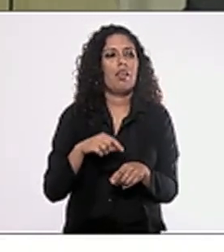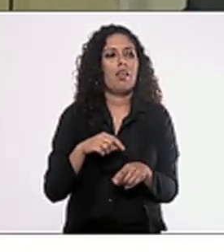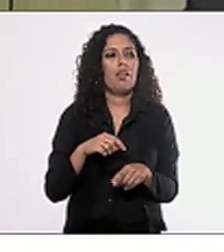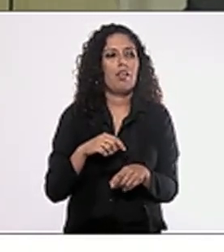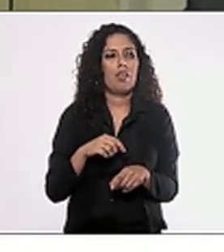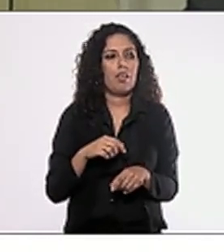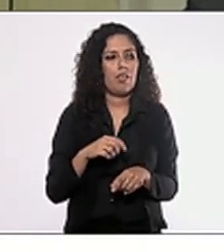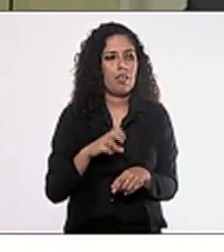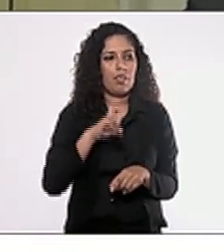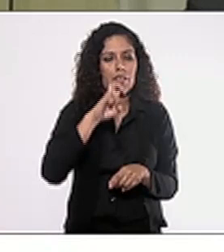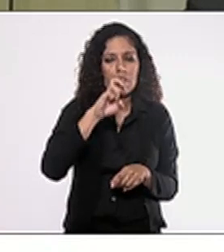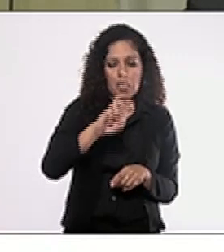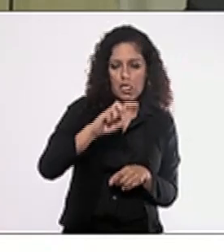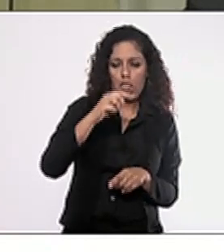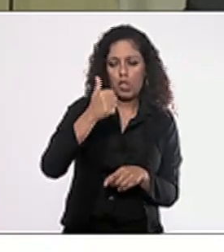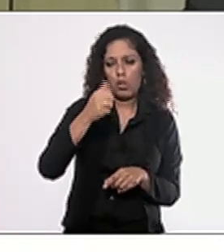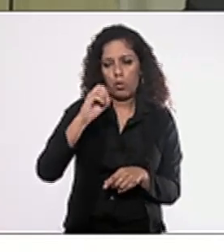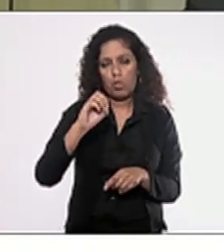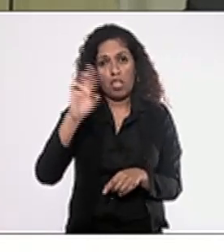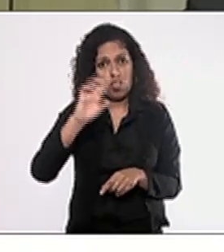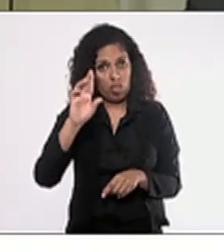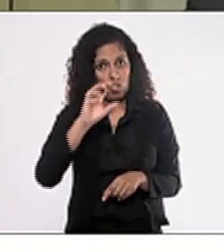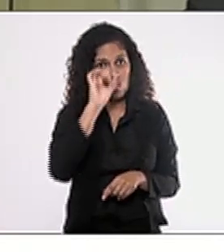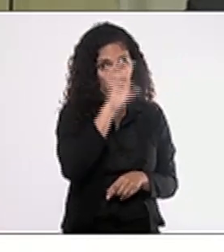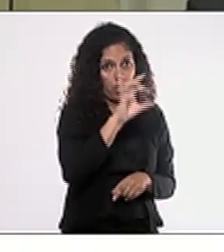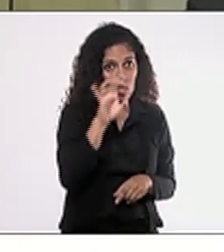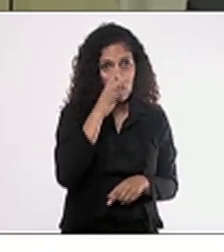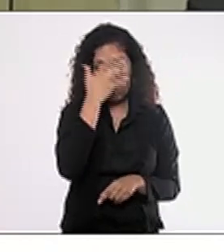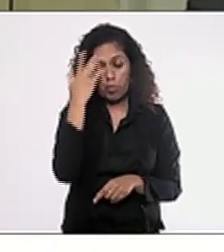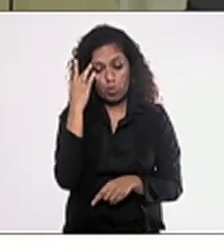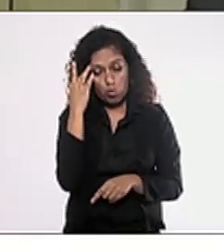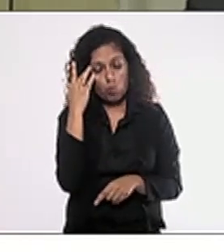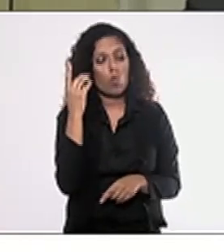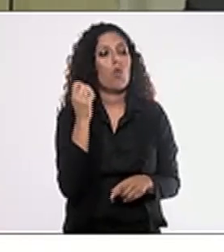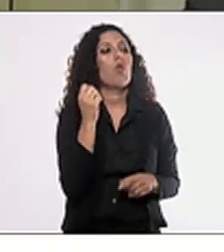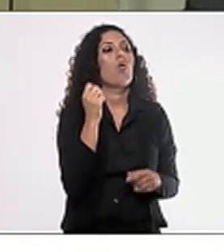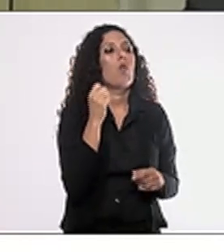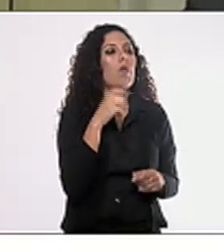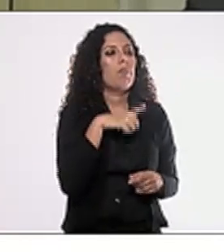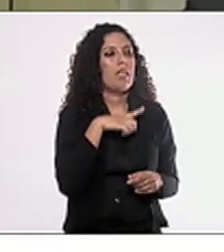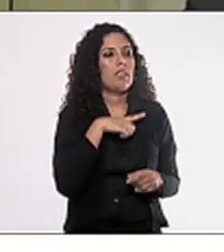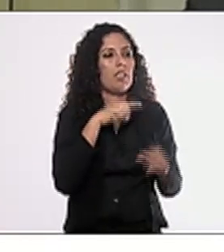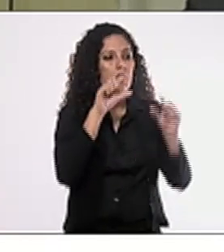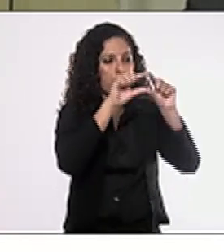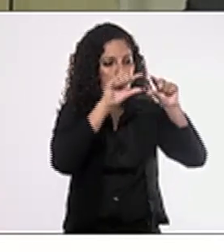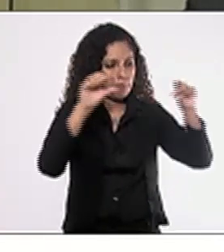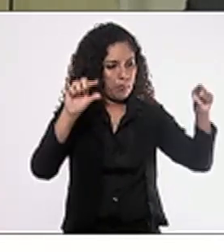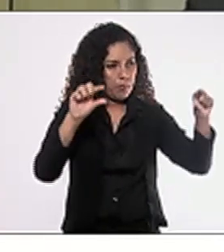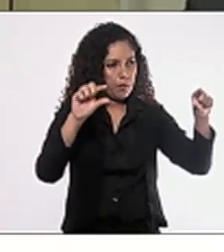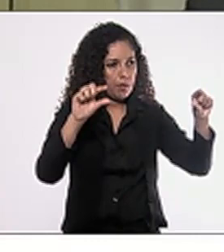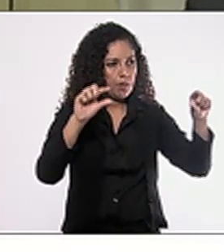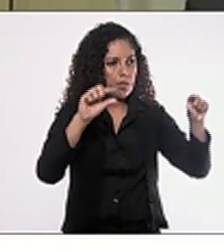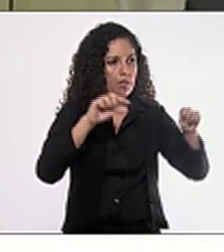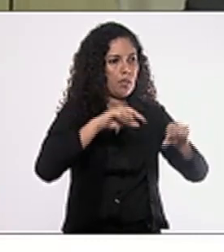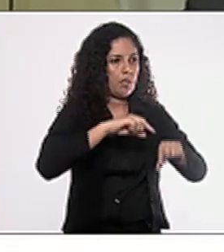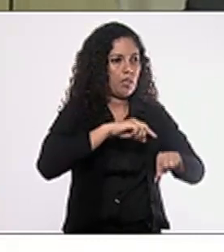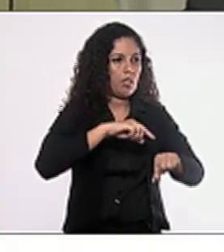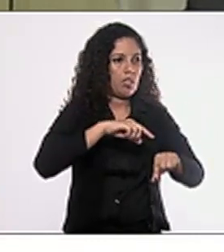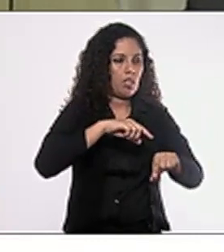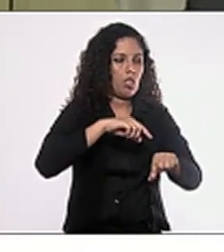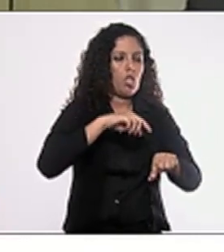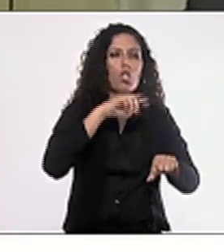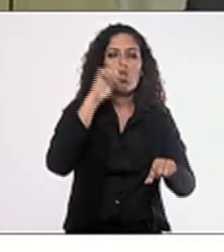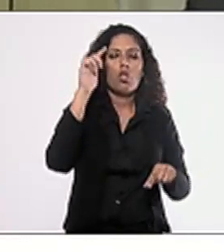entre R$ 5 e R$ 10 de cada morador, para que aquele morador receba a leitura do quanto ele, morador, gastou, de quanto o